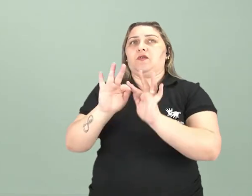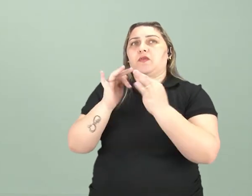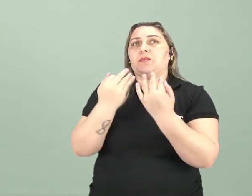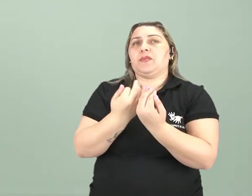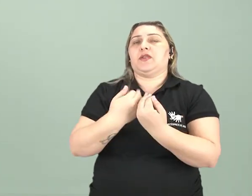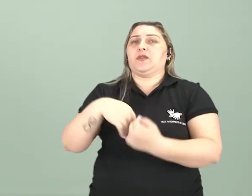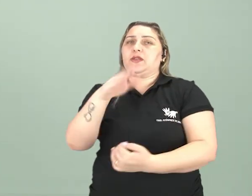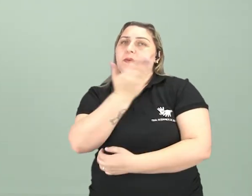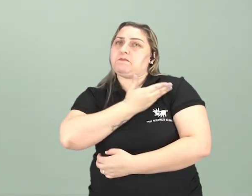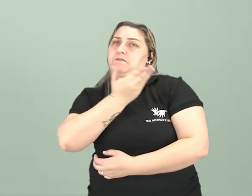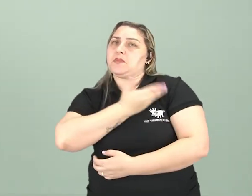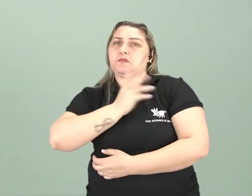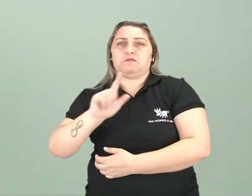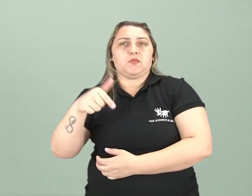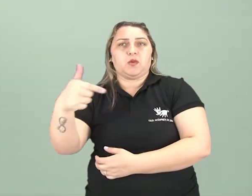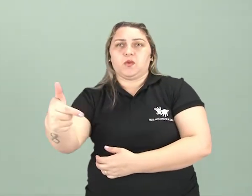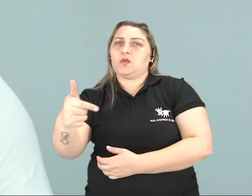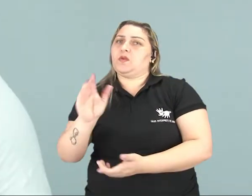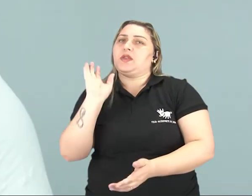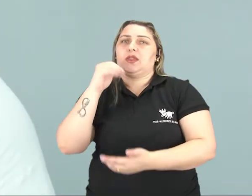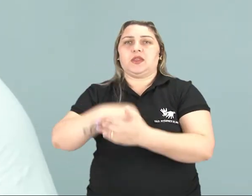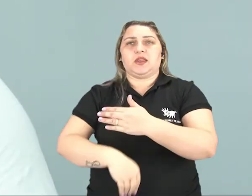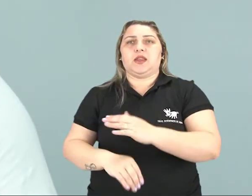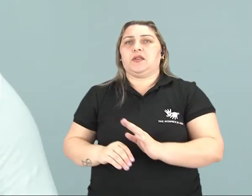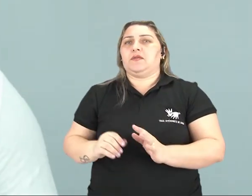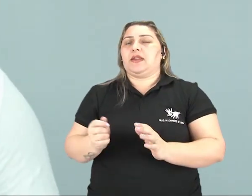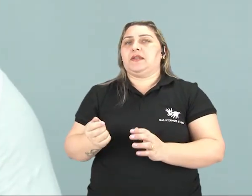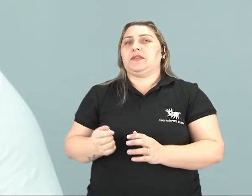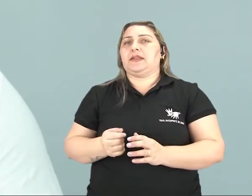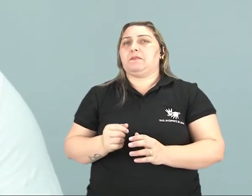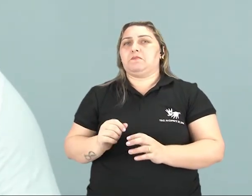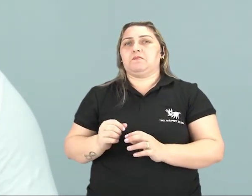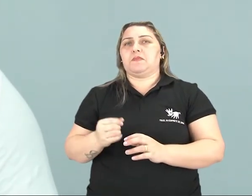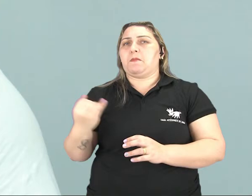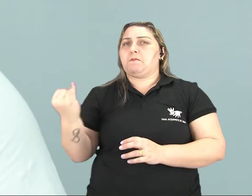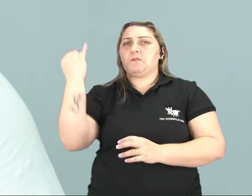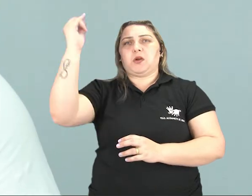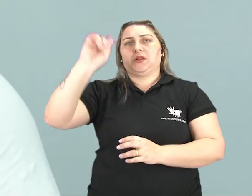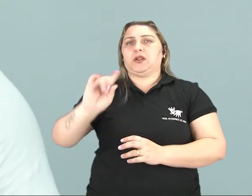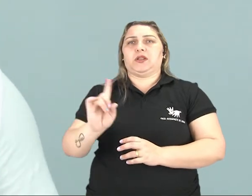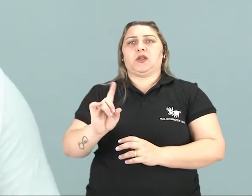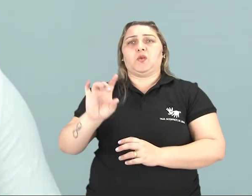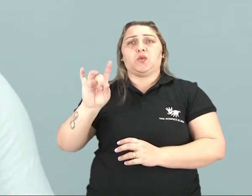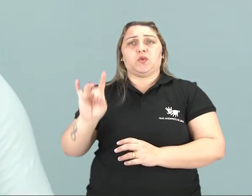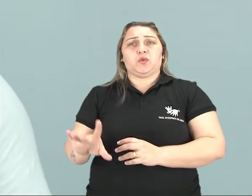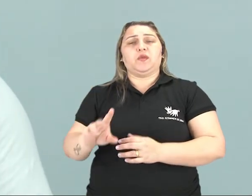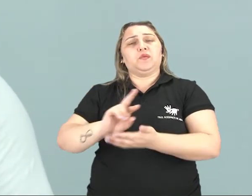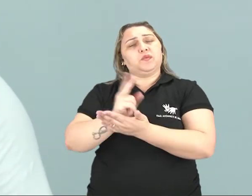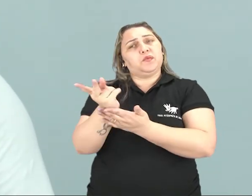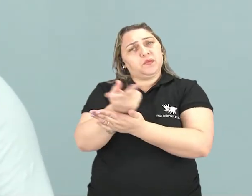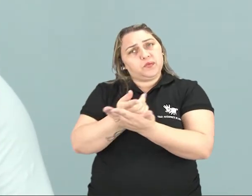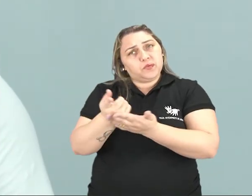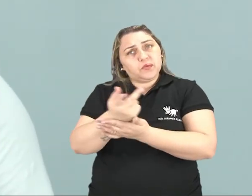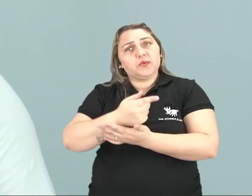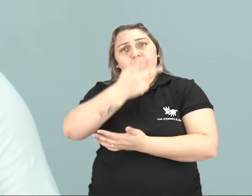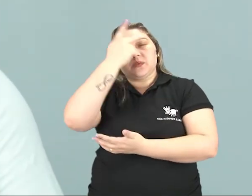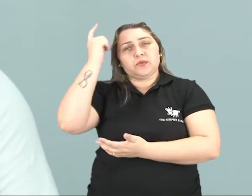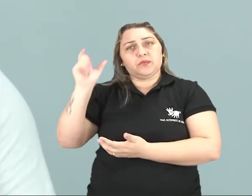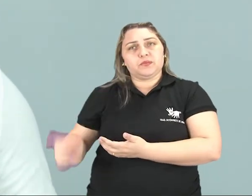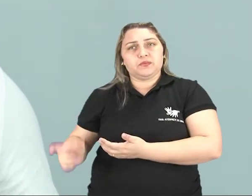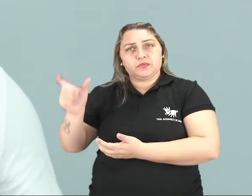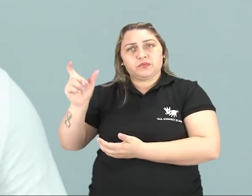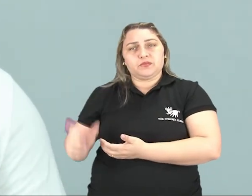E os outros são secundários, por exemplo, os policiais, os familiares, os amigos. Então, dentro daquela história